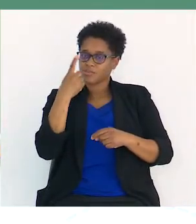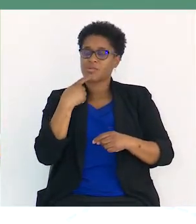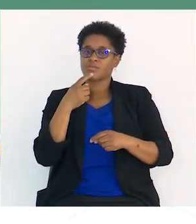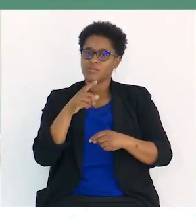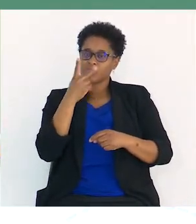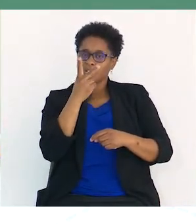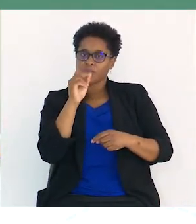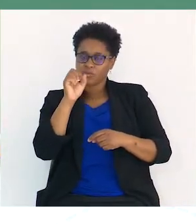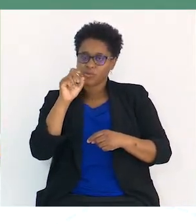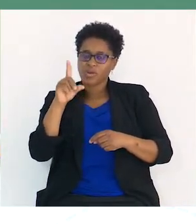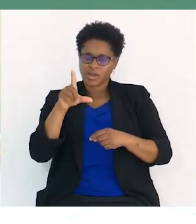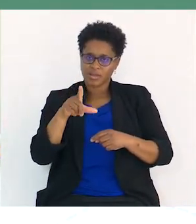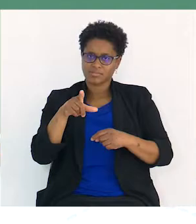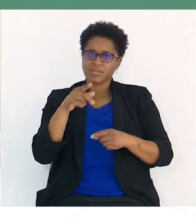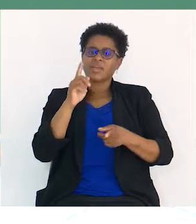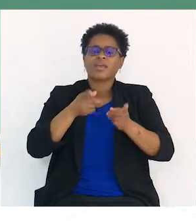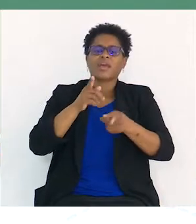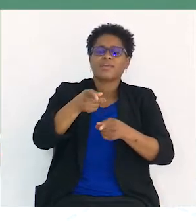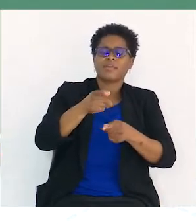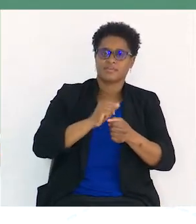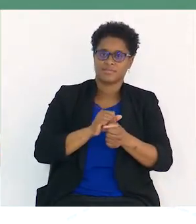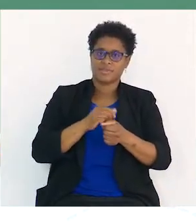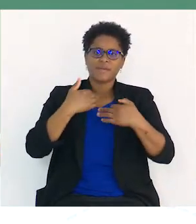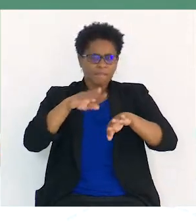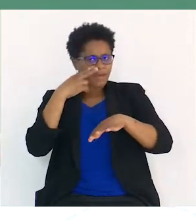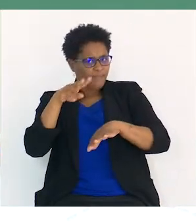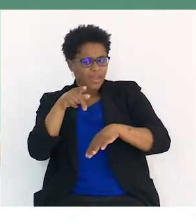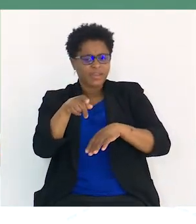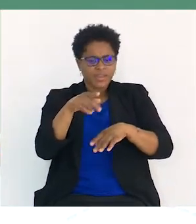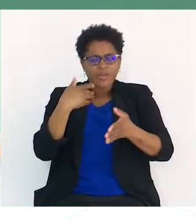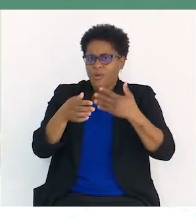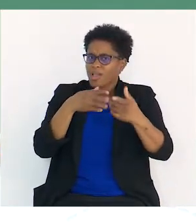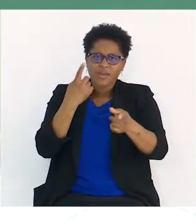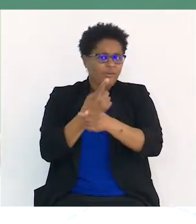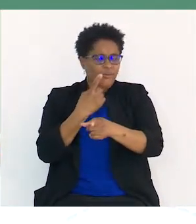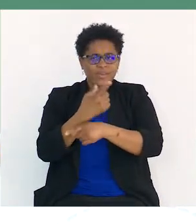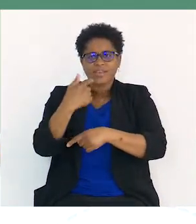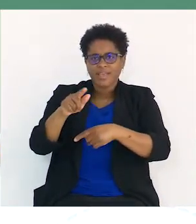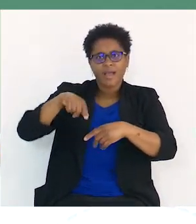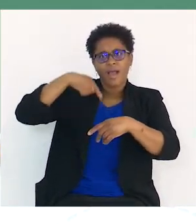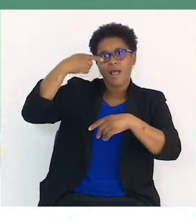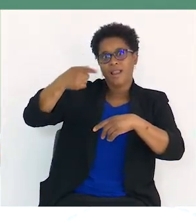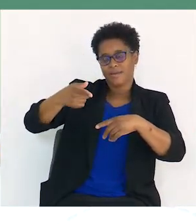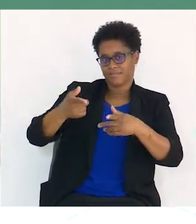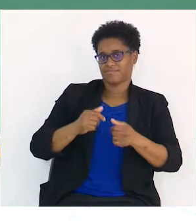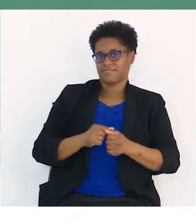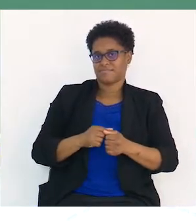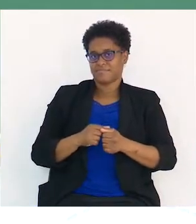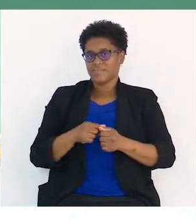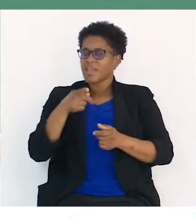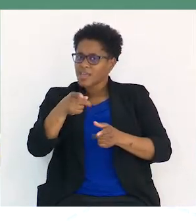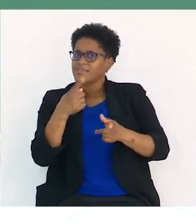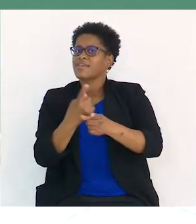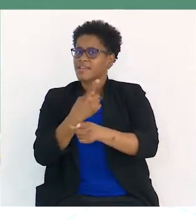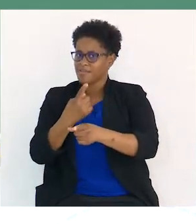Ok? Aqui. Mas repara que aqui já qualquer coisa que está além de. Esse